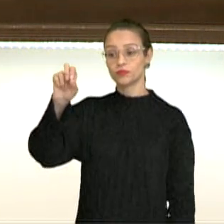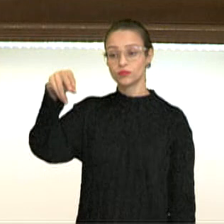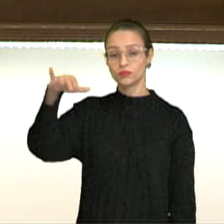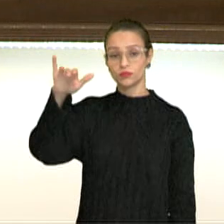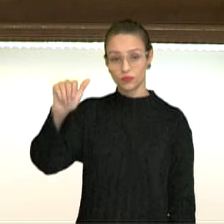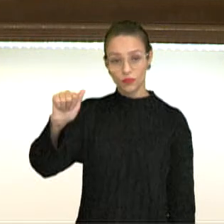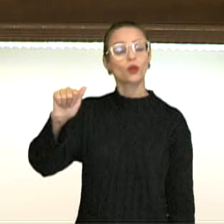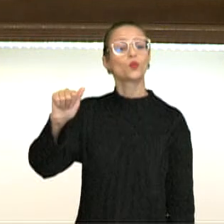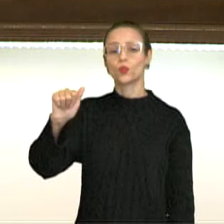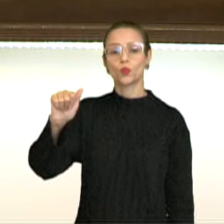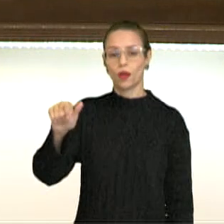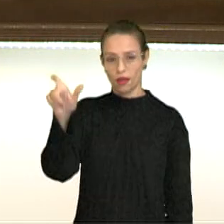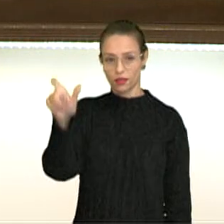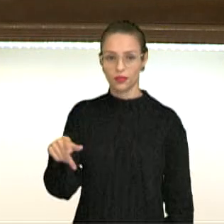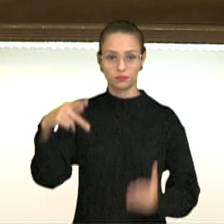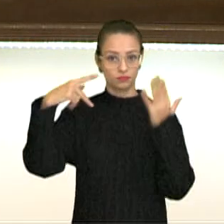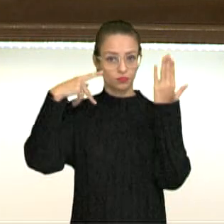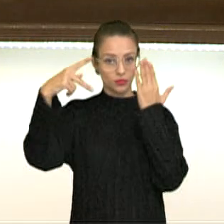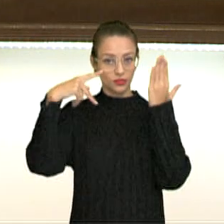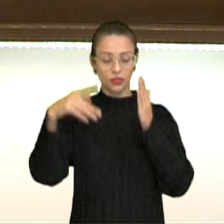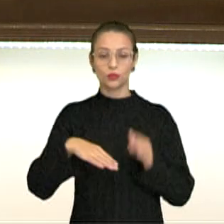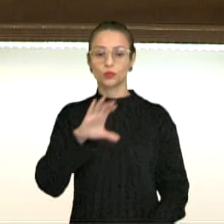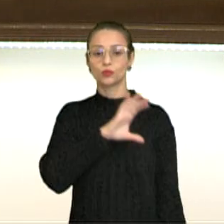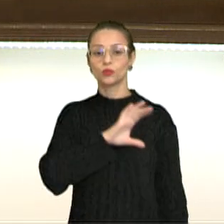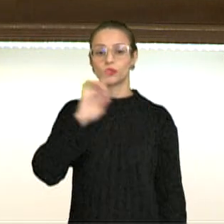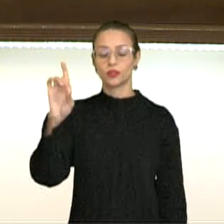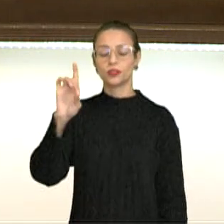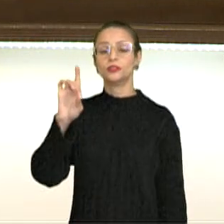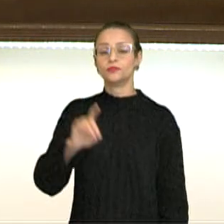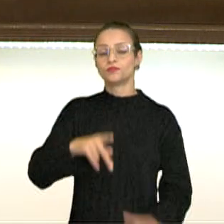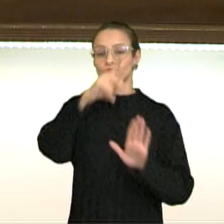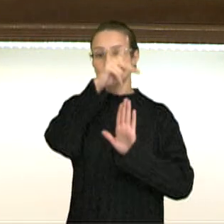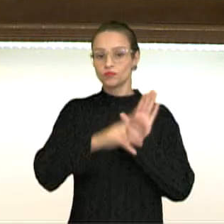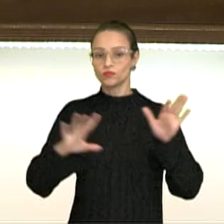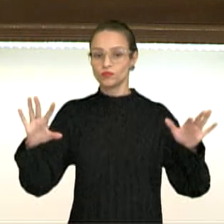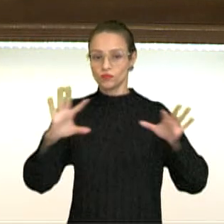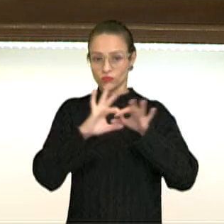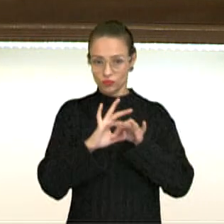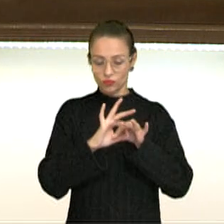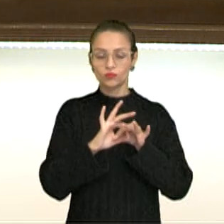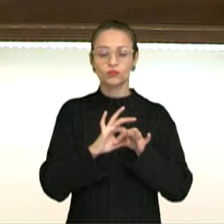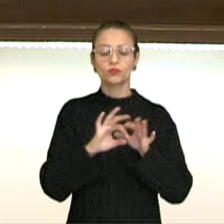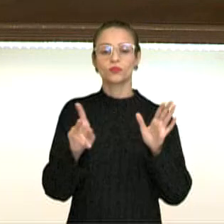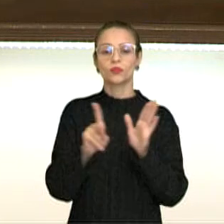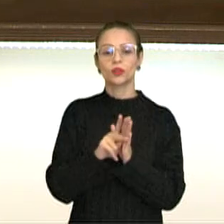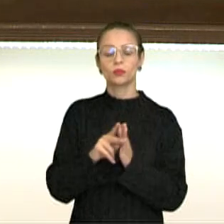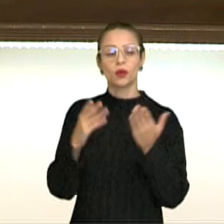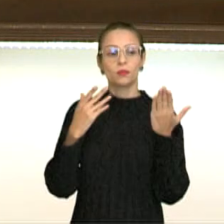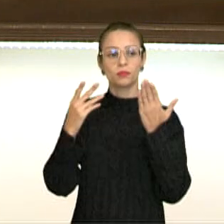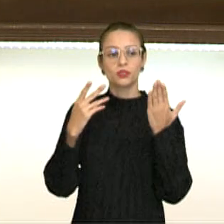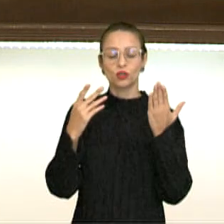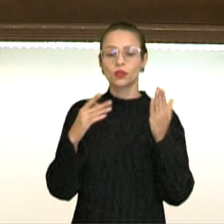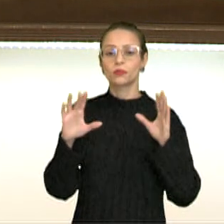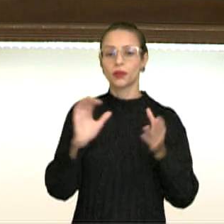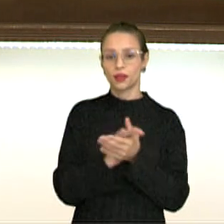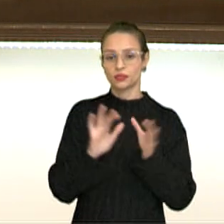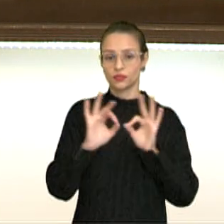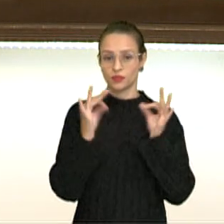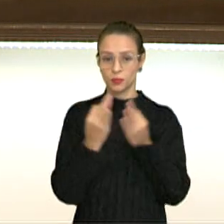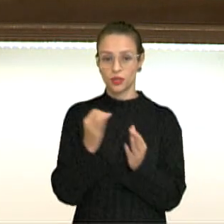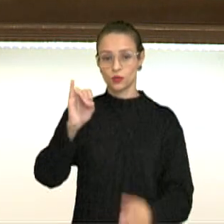Duarte Sampaio, psiquiatra e coordenadora do projeto Vincular, que é da Psicoterapia Casal e Família do